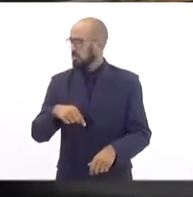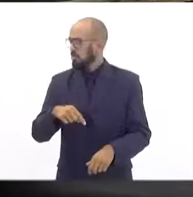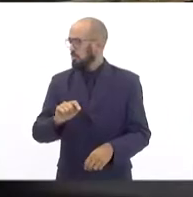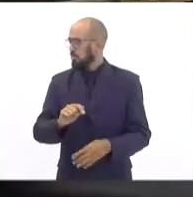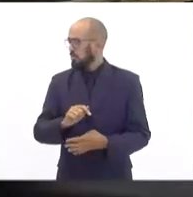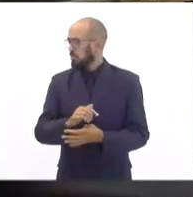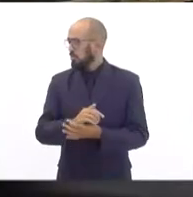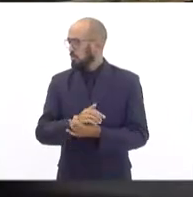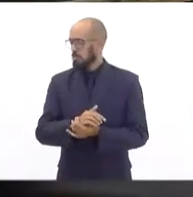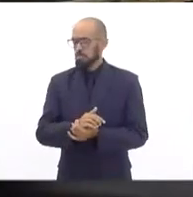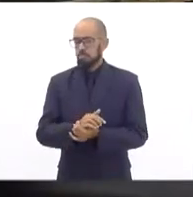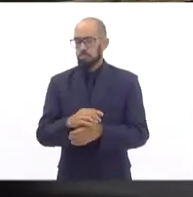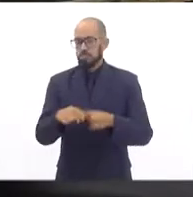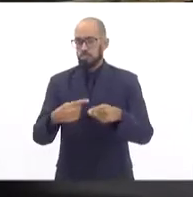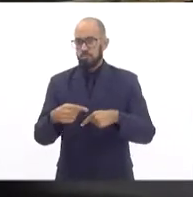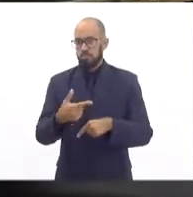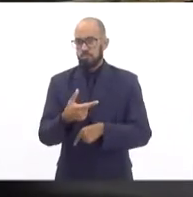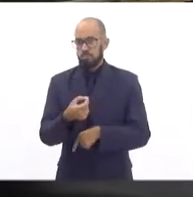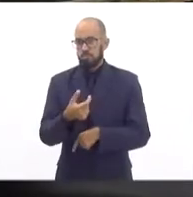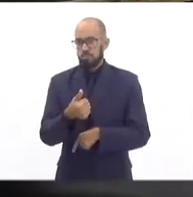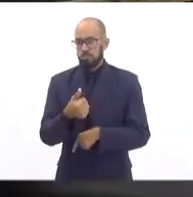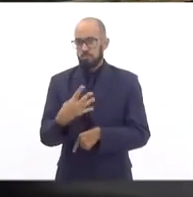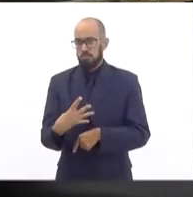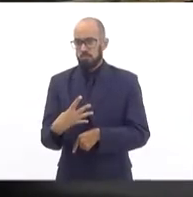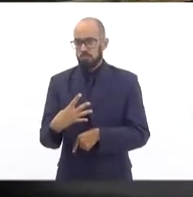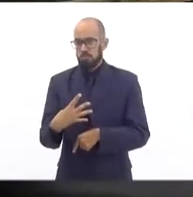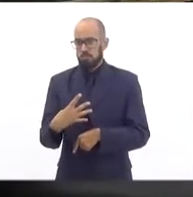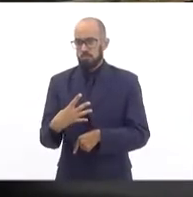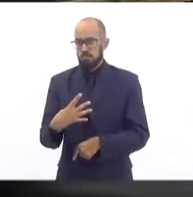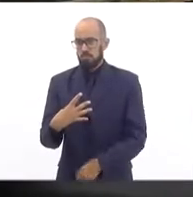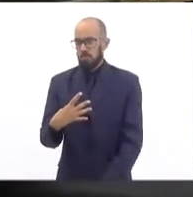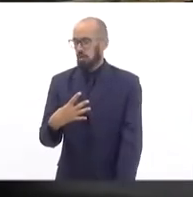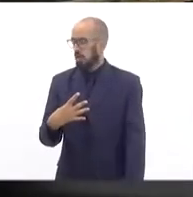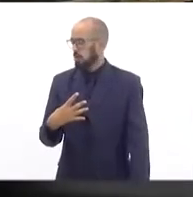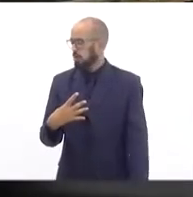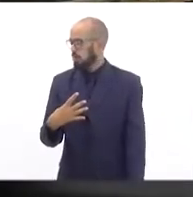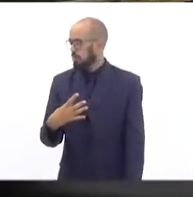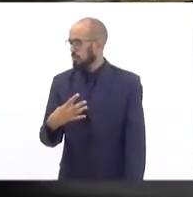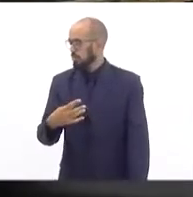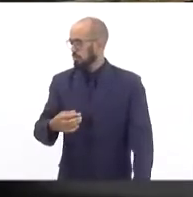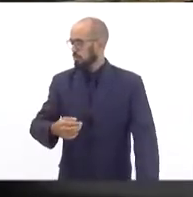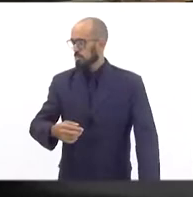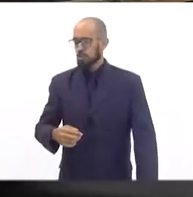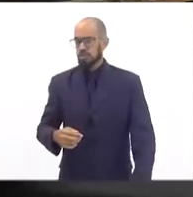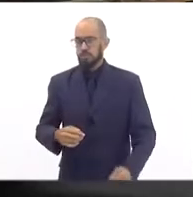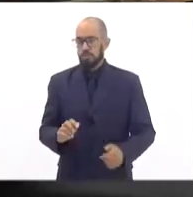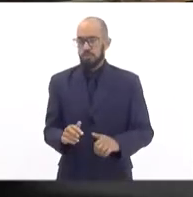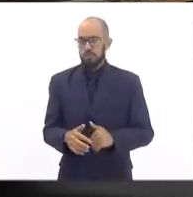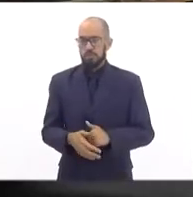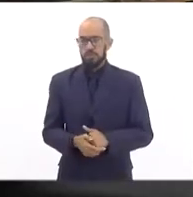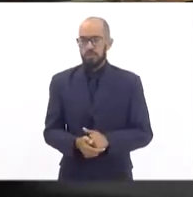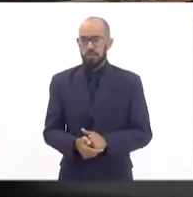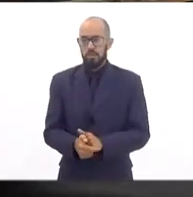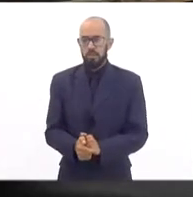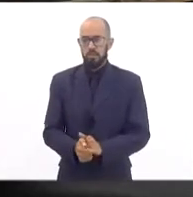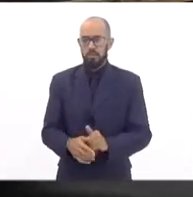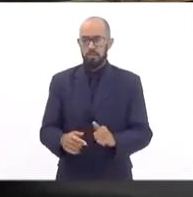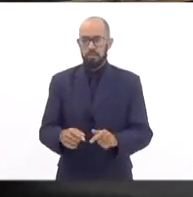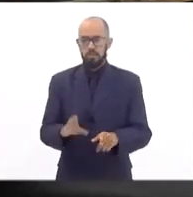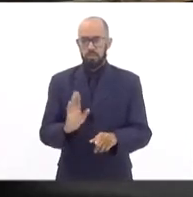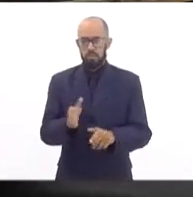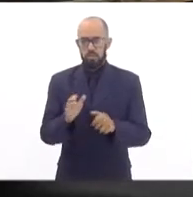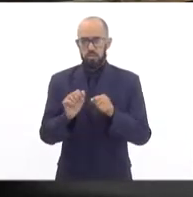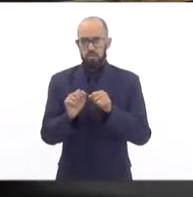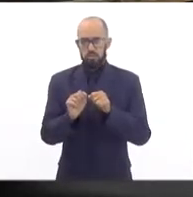em 2014, com a nossa chegada à Assembleia Legislativa, nós fizemos também uma outra